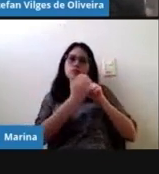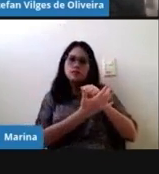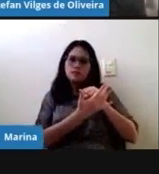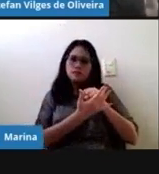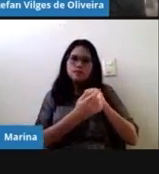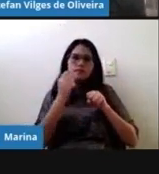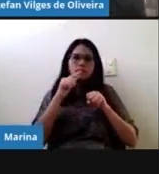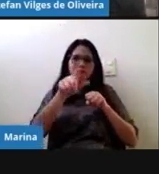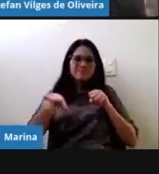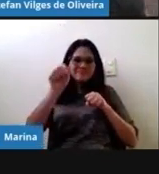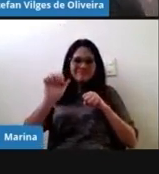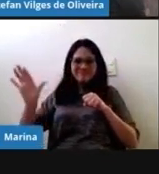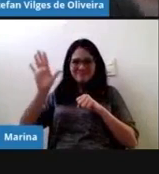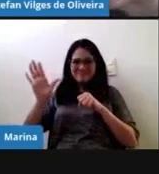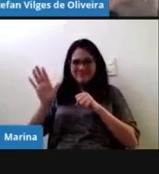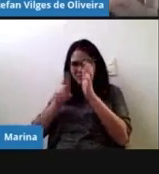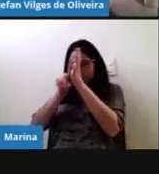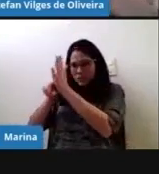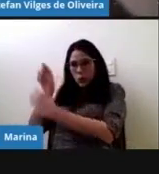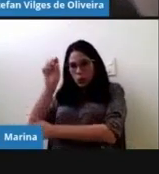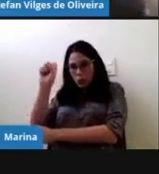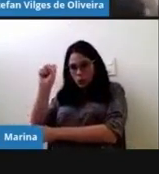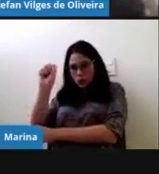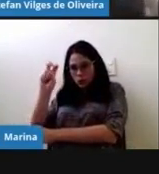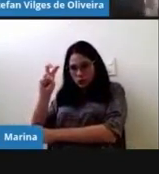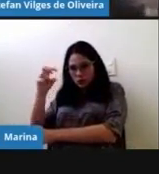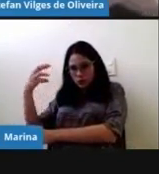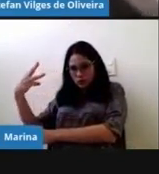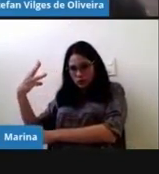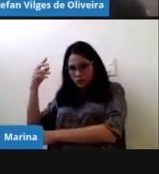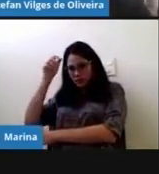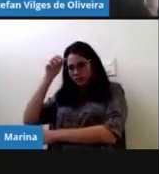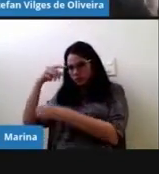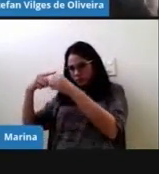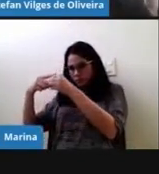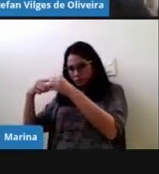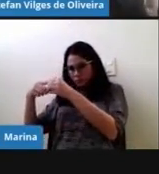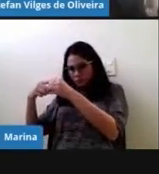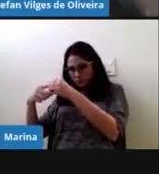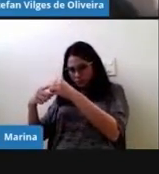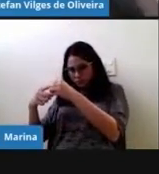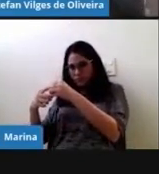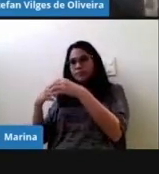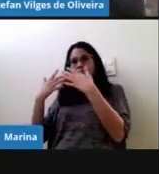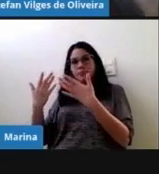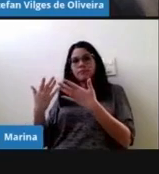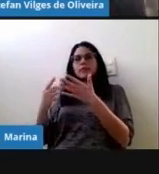Minas, 853 municípios, nós criamos um ranqueamento a partir desses 23 indicadores para